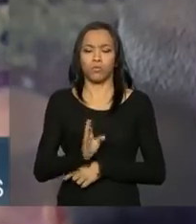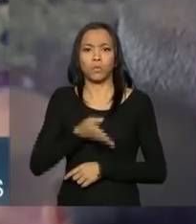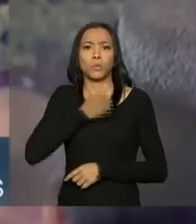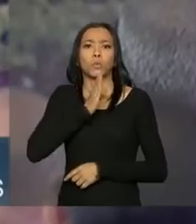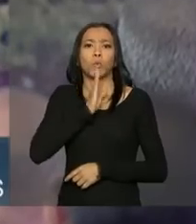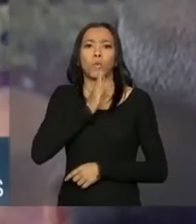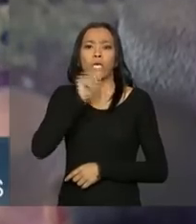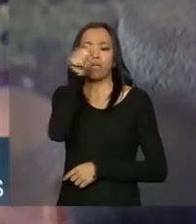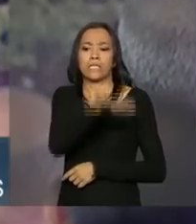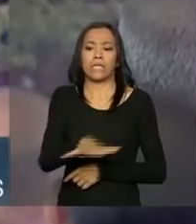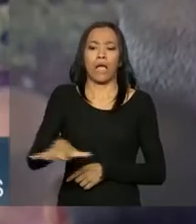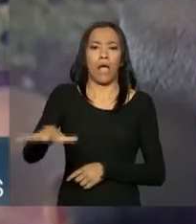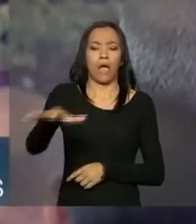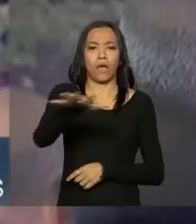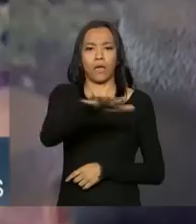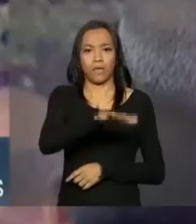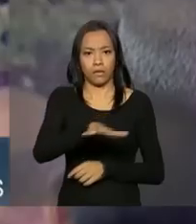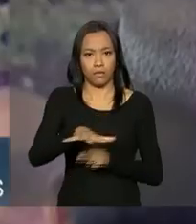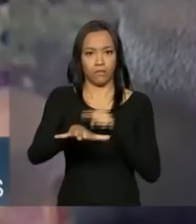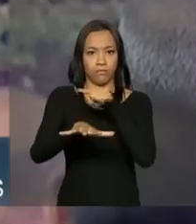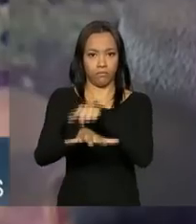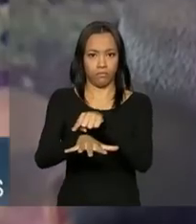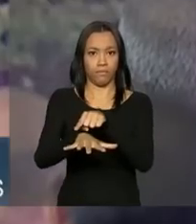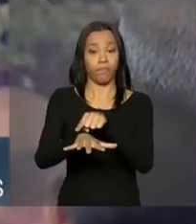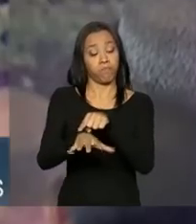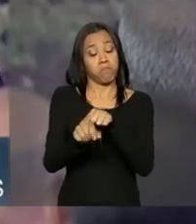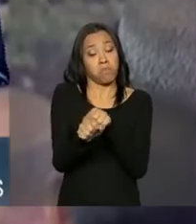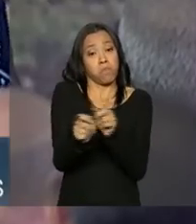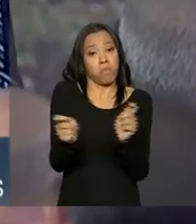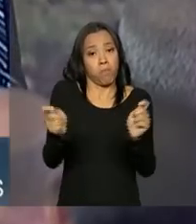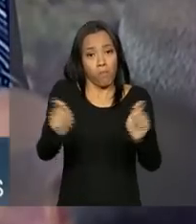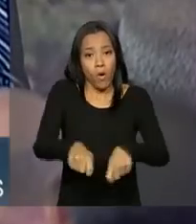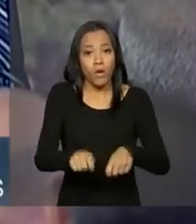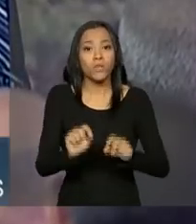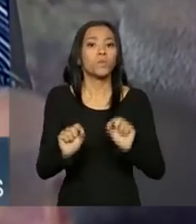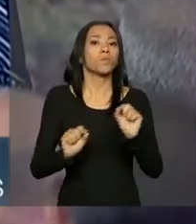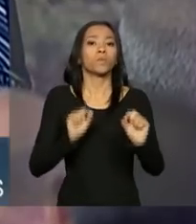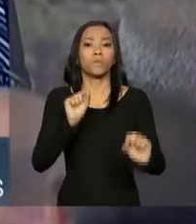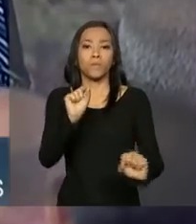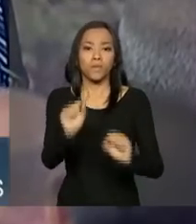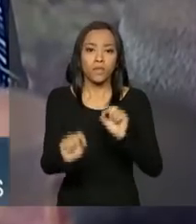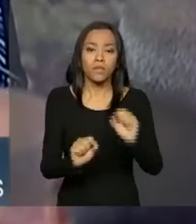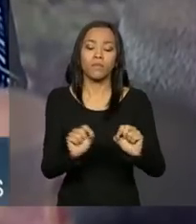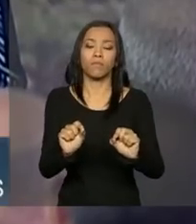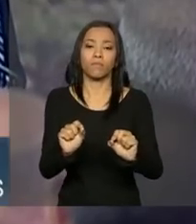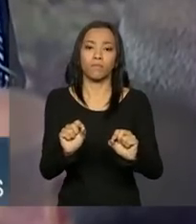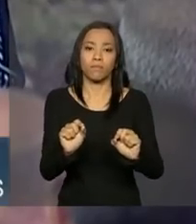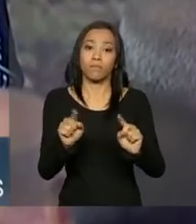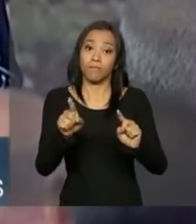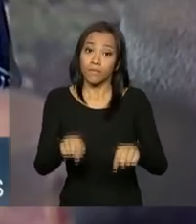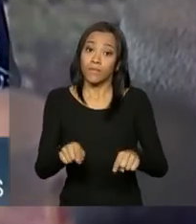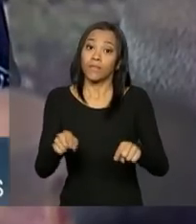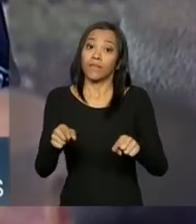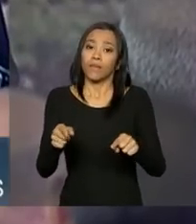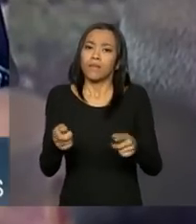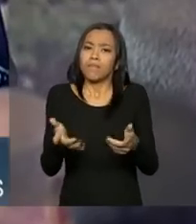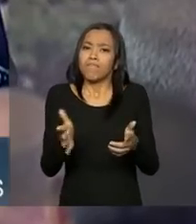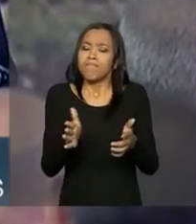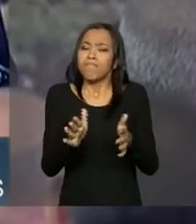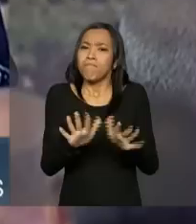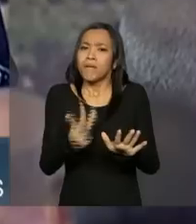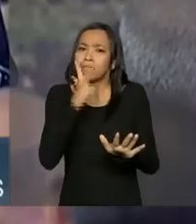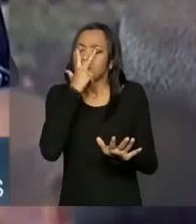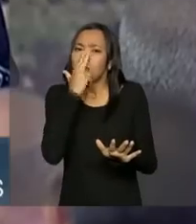um soft power, ele pode ser um poder suave, mas para